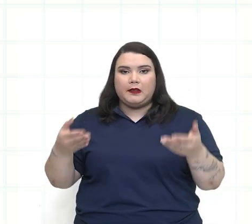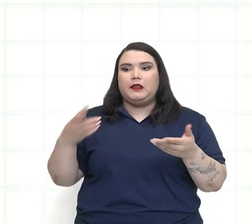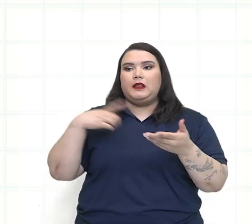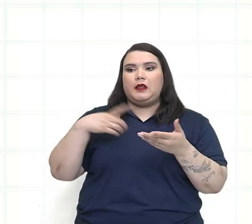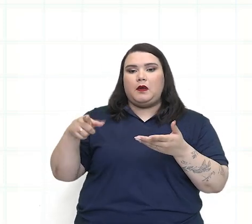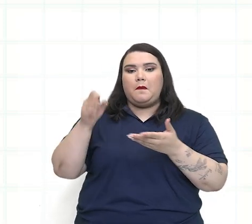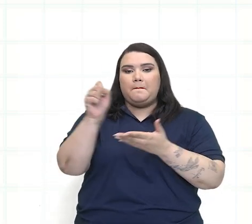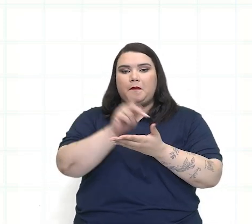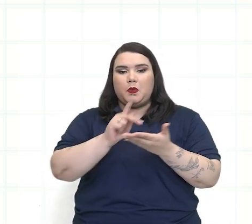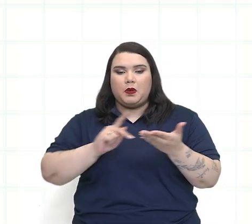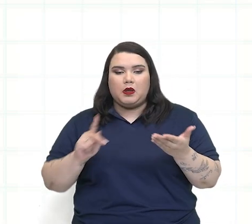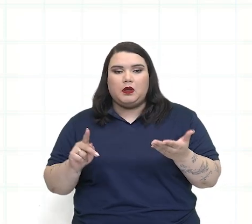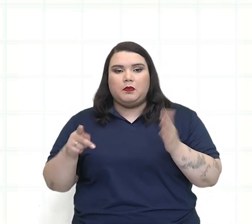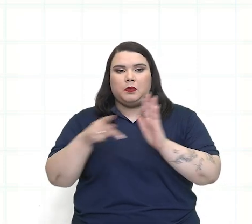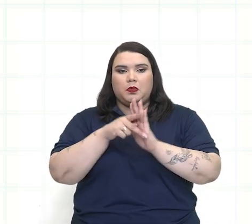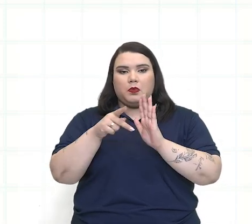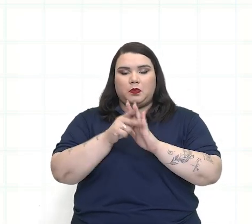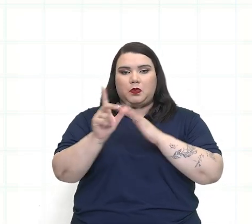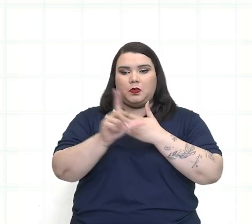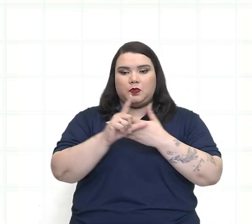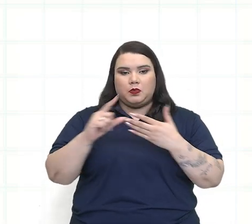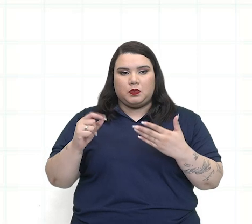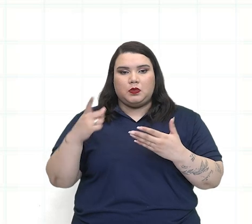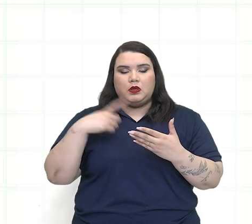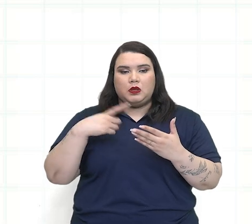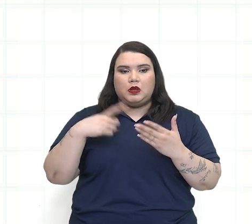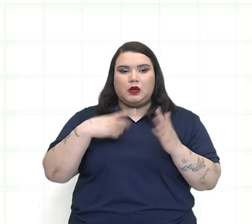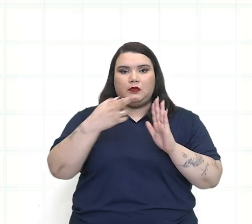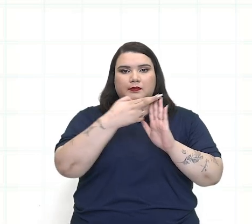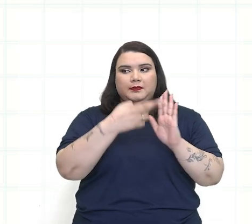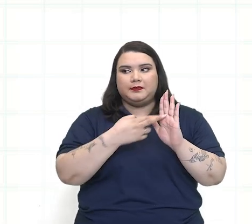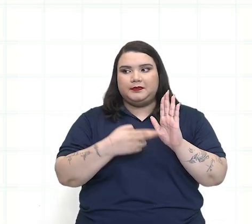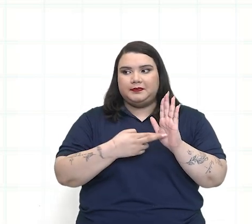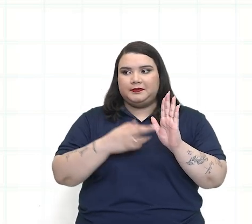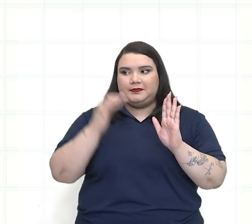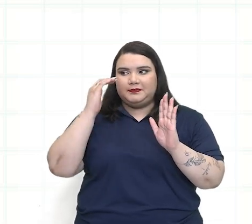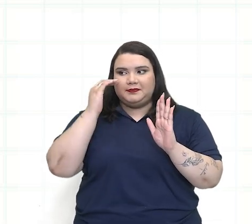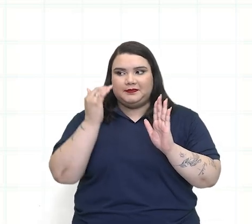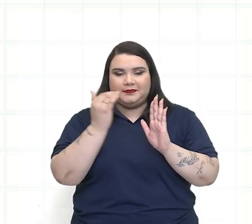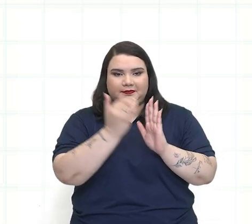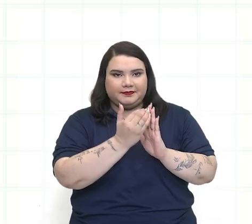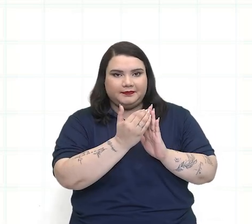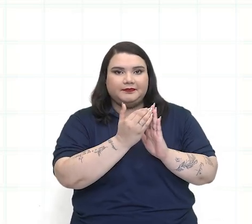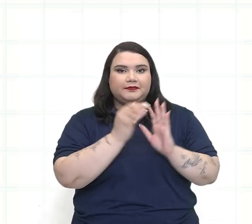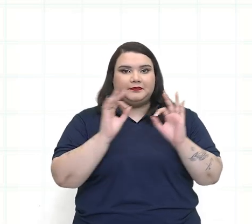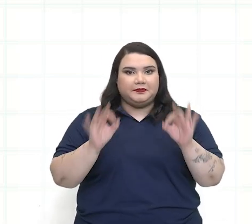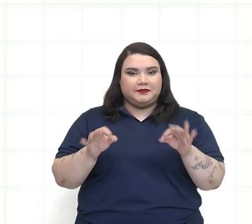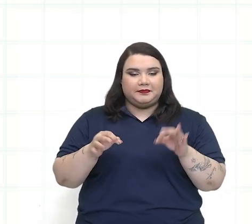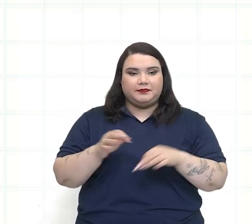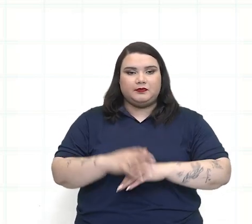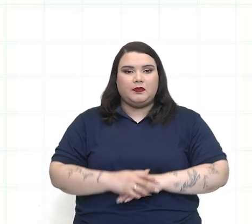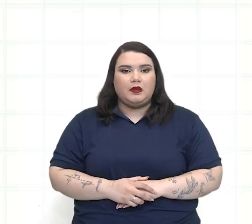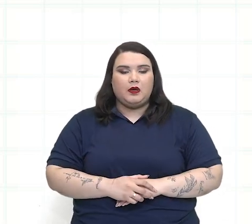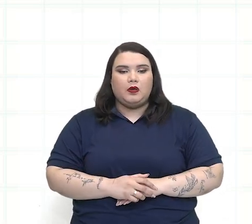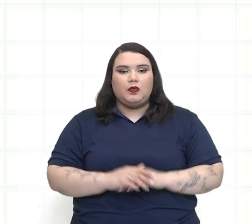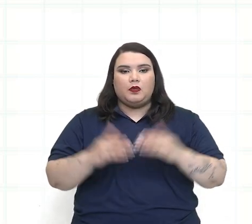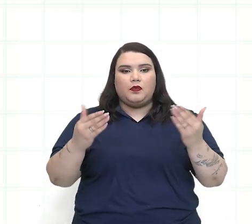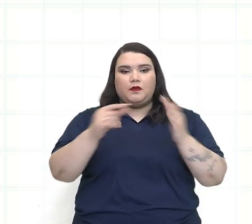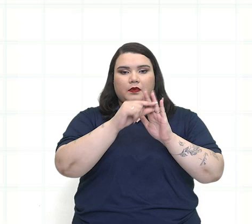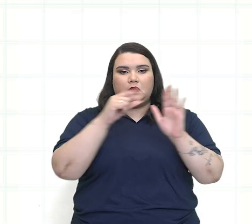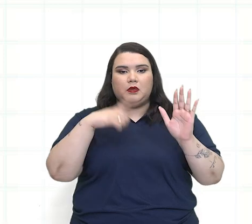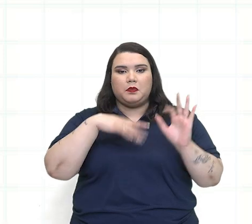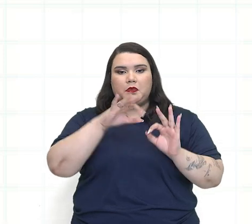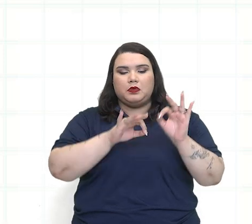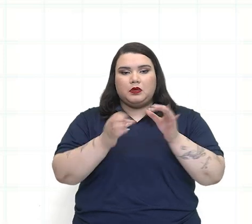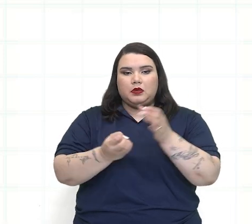de Manuel Bandeira, cumprindo aí a estrutura formal, né, da poesia, do poema clássico. Sobre os versos acima, processo